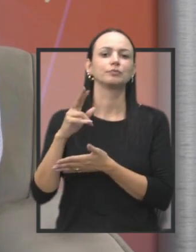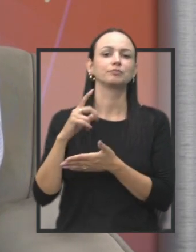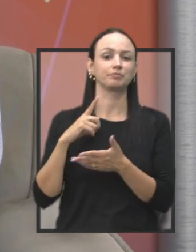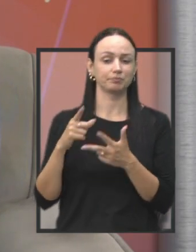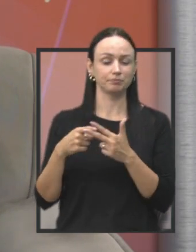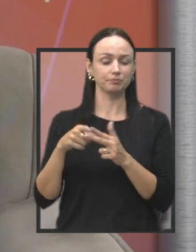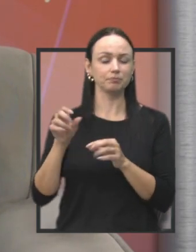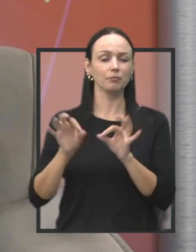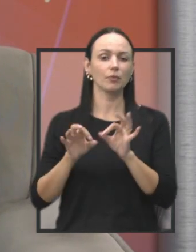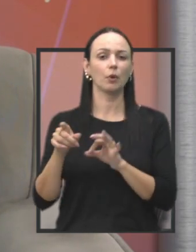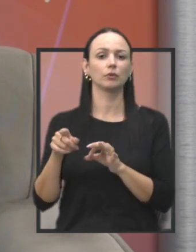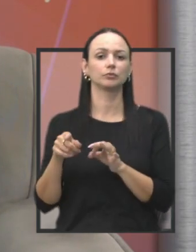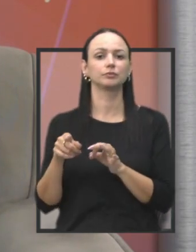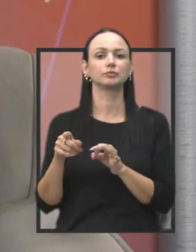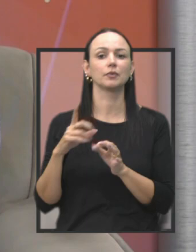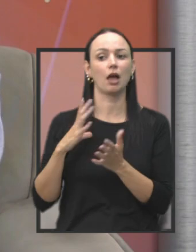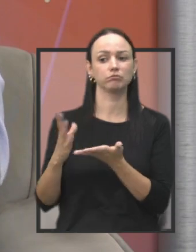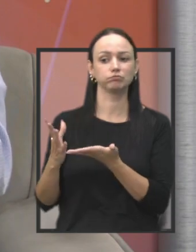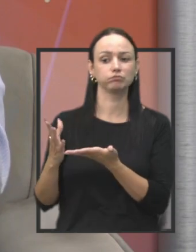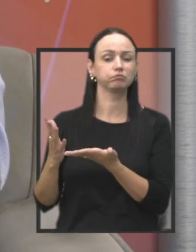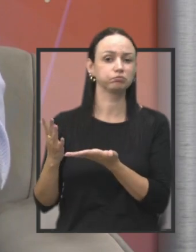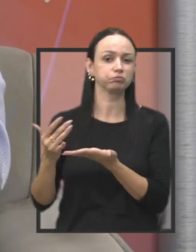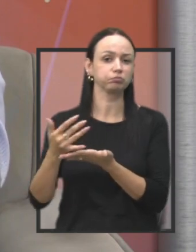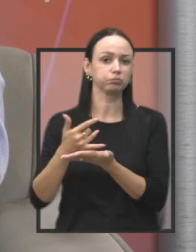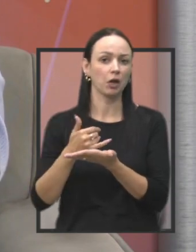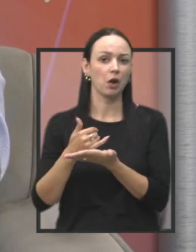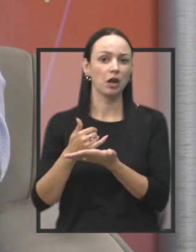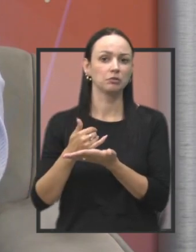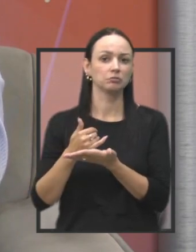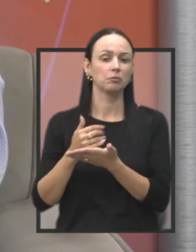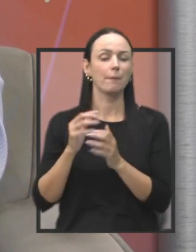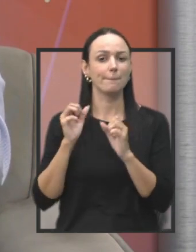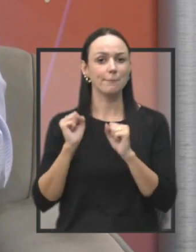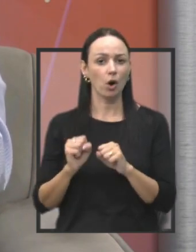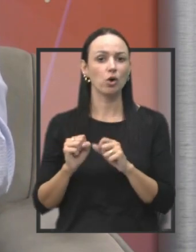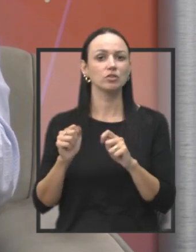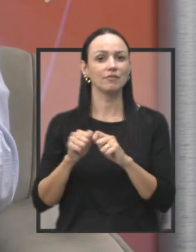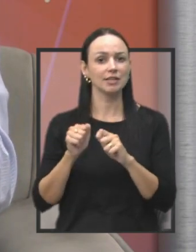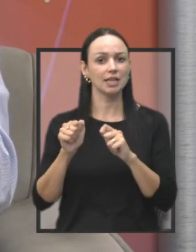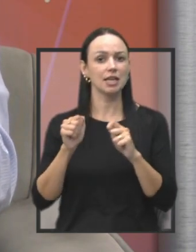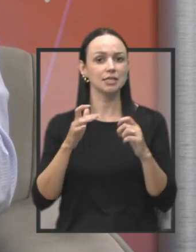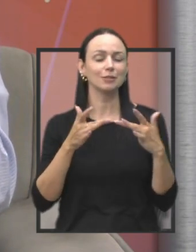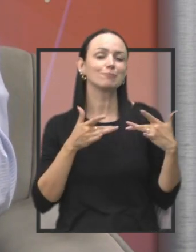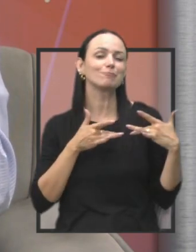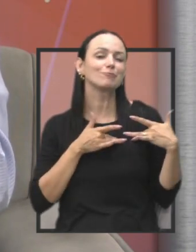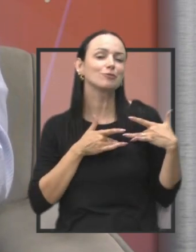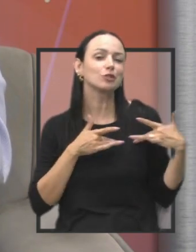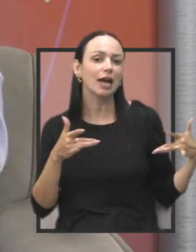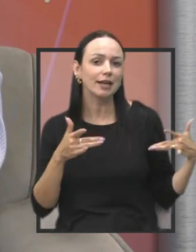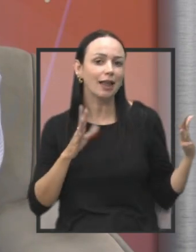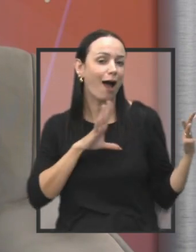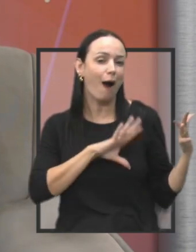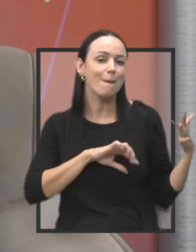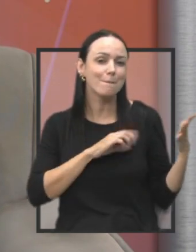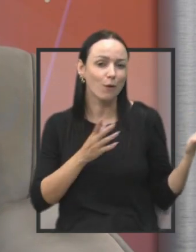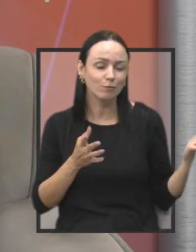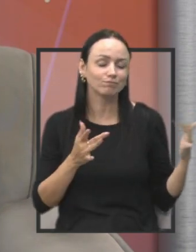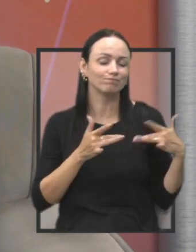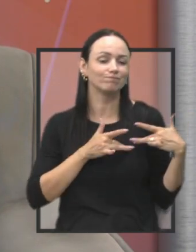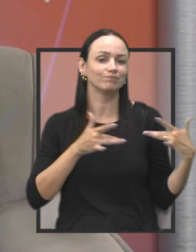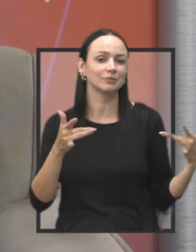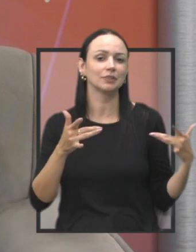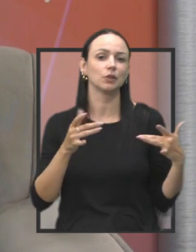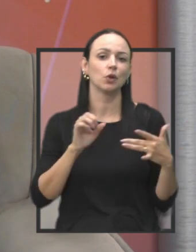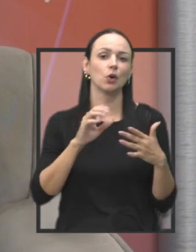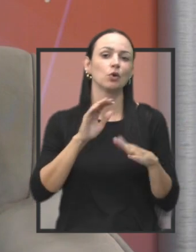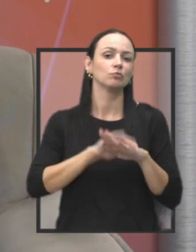da declaração, imposto a recolher, ele pode fazer esse ato de amor, vamos dizer assim, e ato de